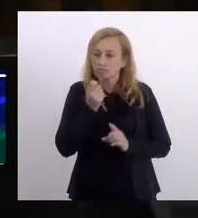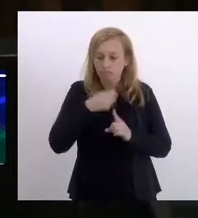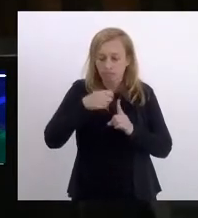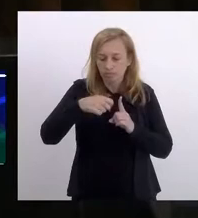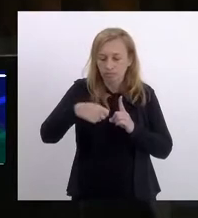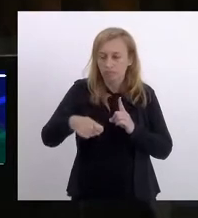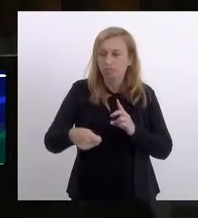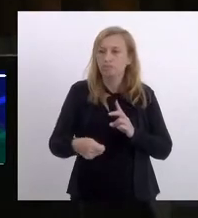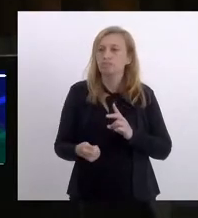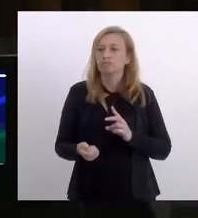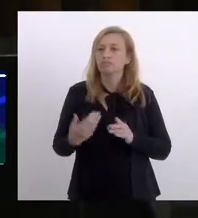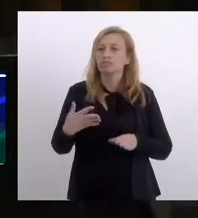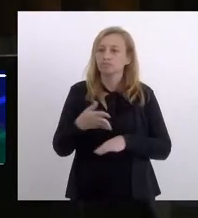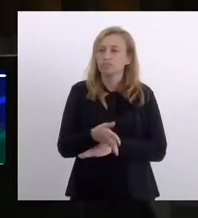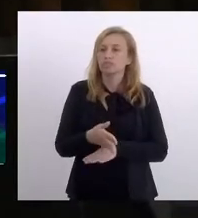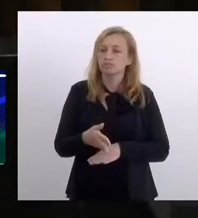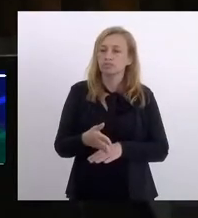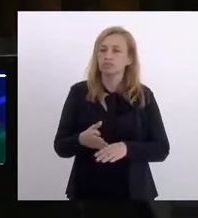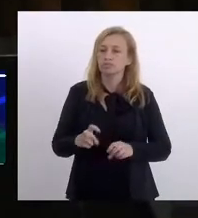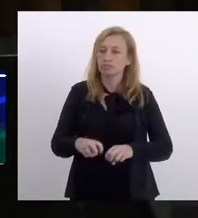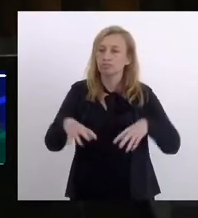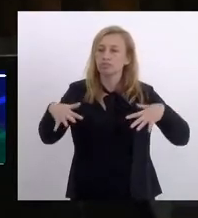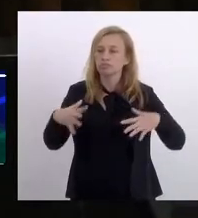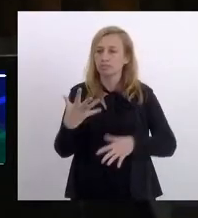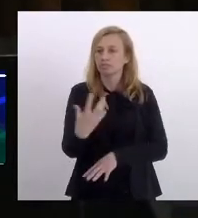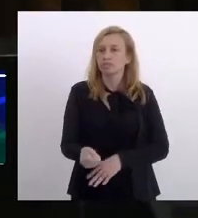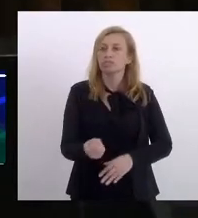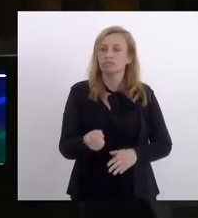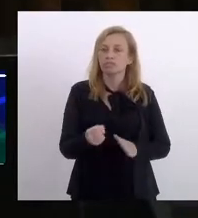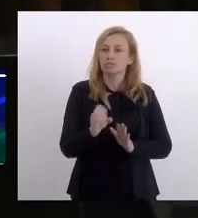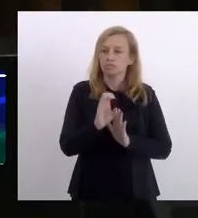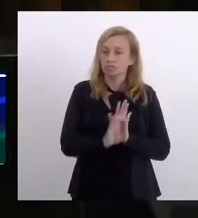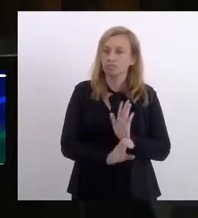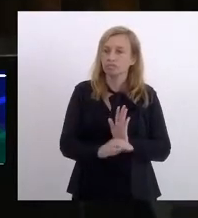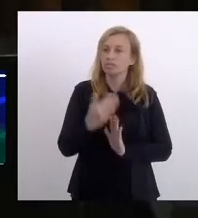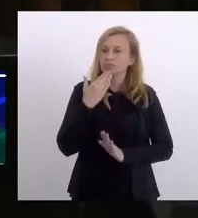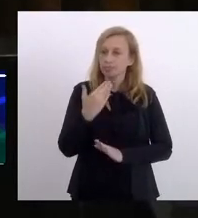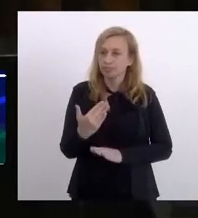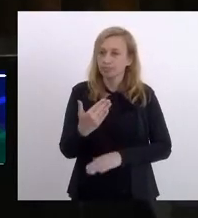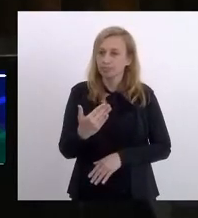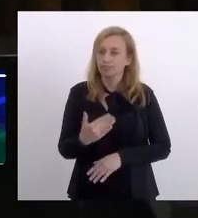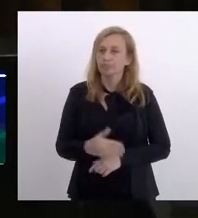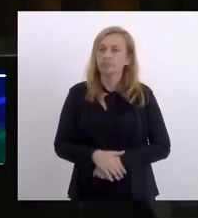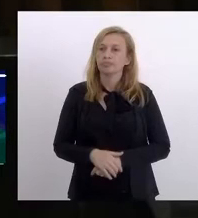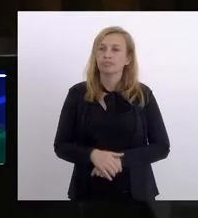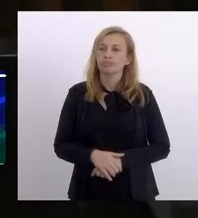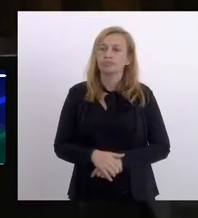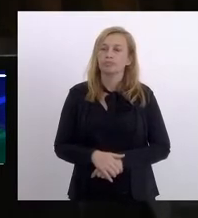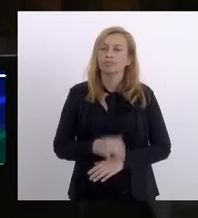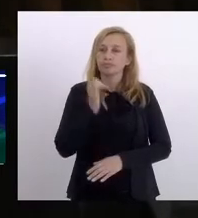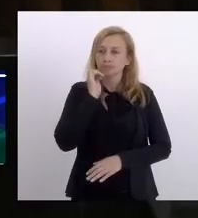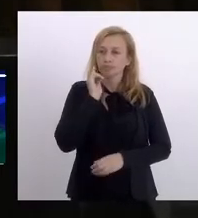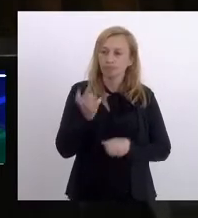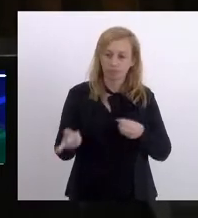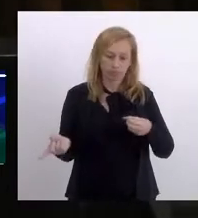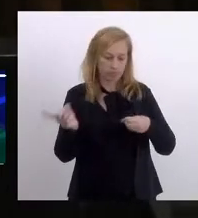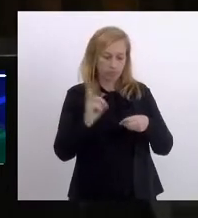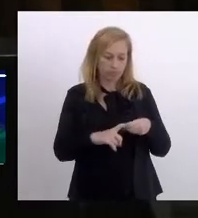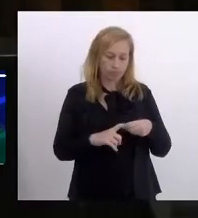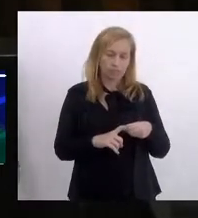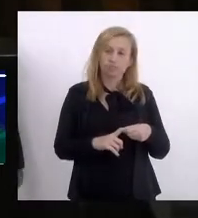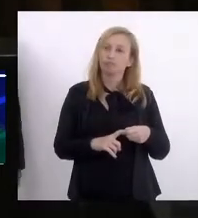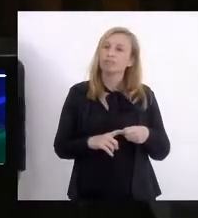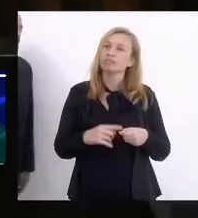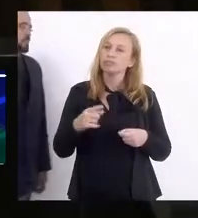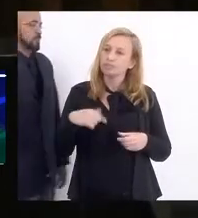relatório viesse e, chegando ao plenário, ele recebe emendas. A gente quer pedir à presidência que esse relatório volte para que a